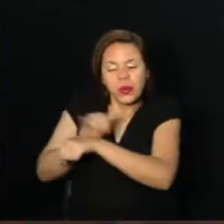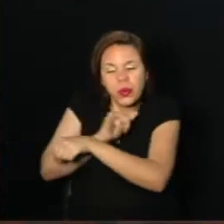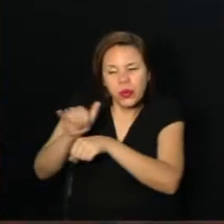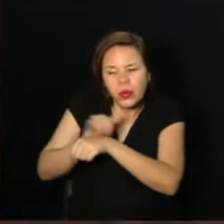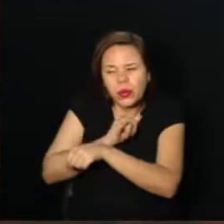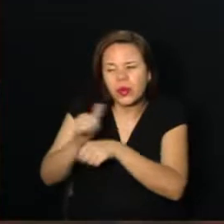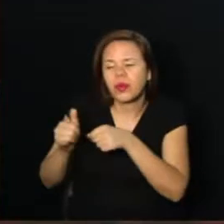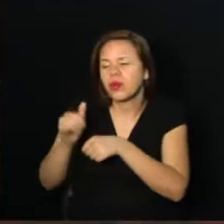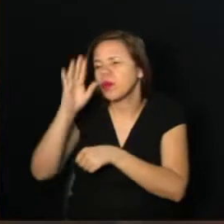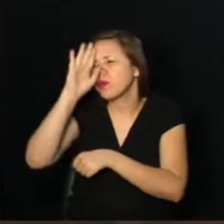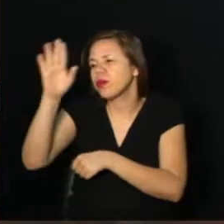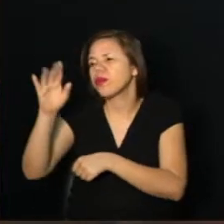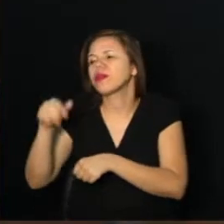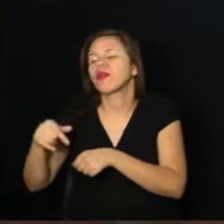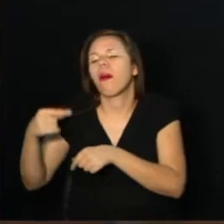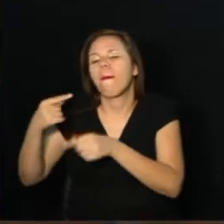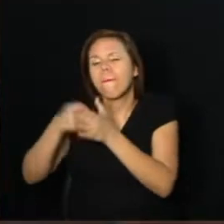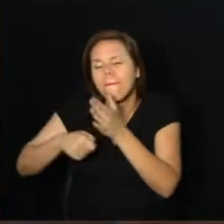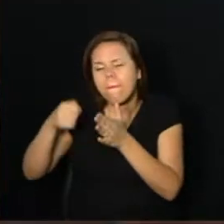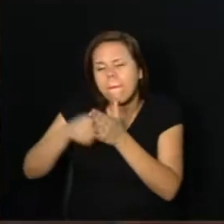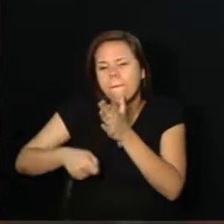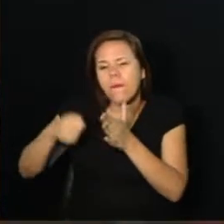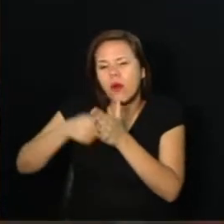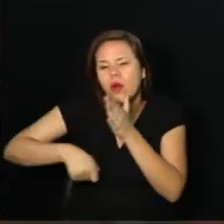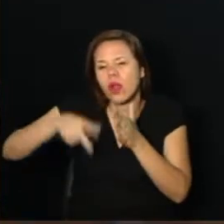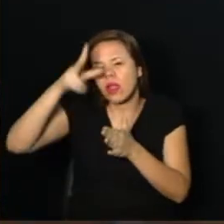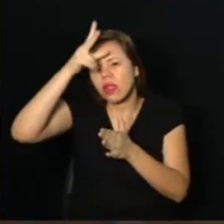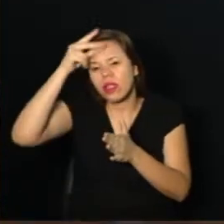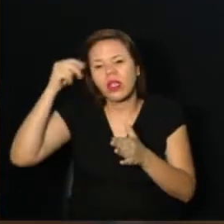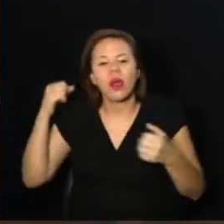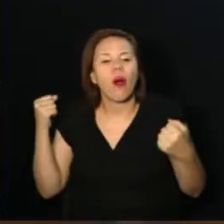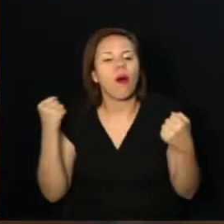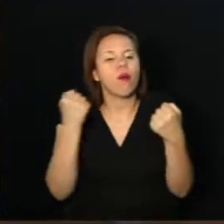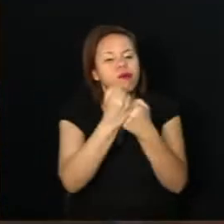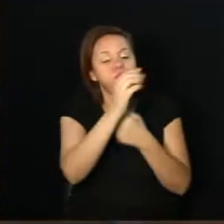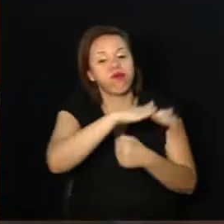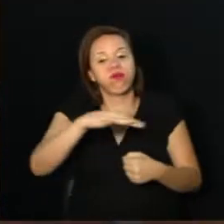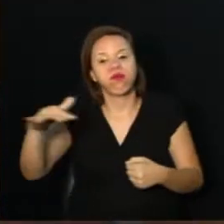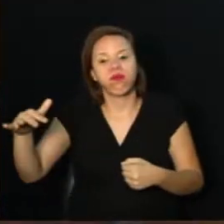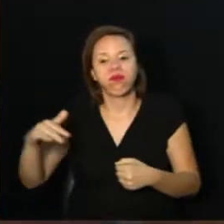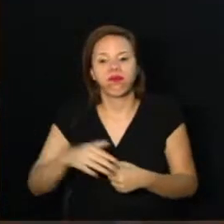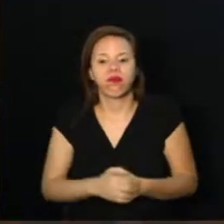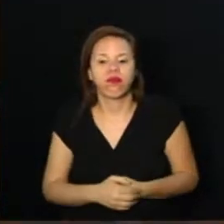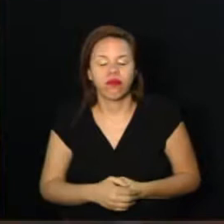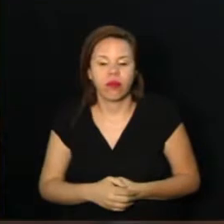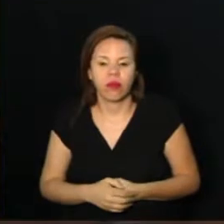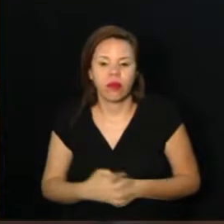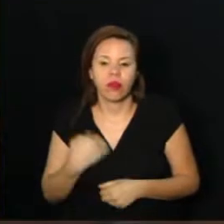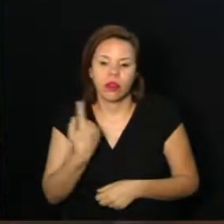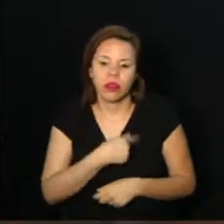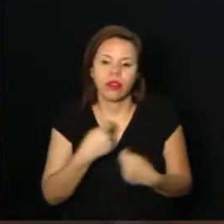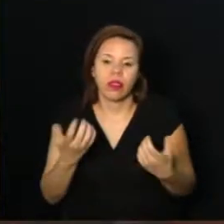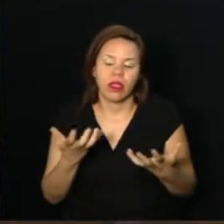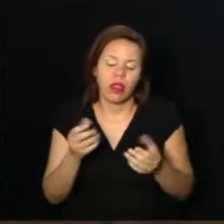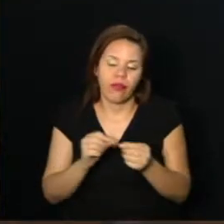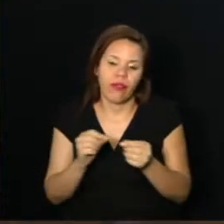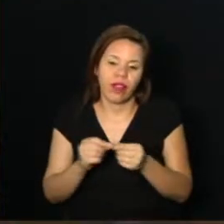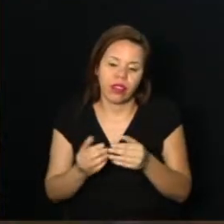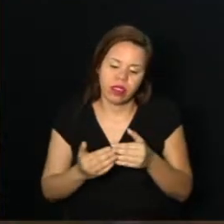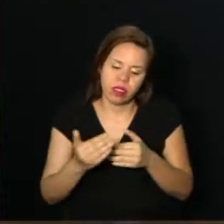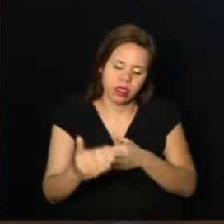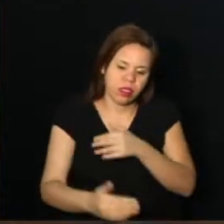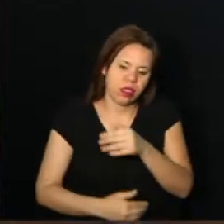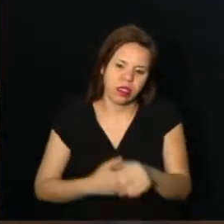e, principalmente, políticas públicas que deem suporte a essas crianças. Né, isso que a gente pretende fazer a partir desse